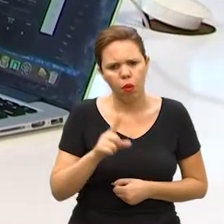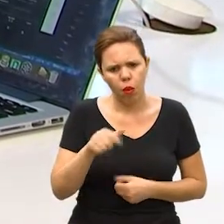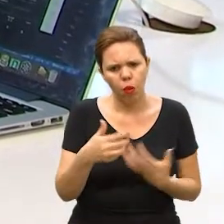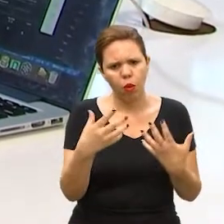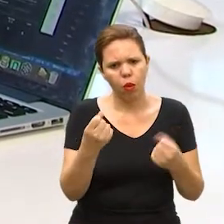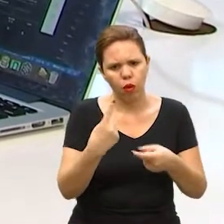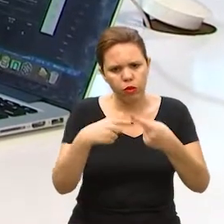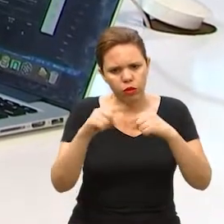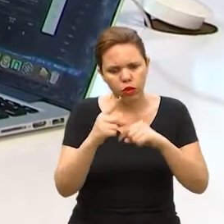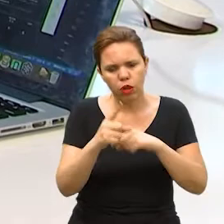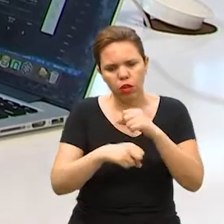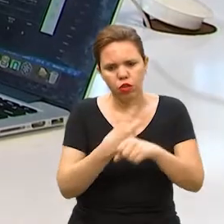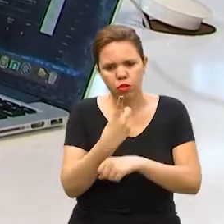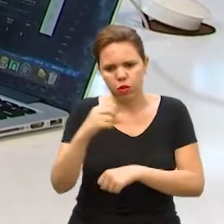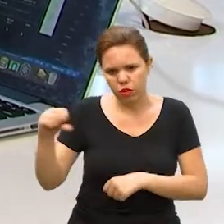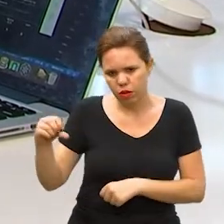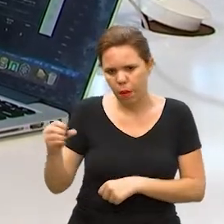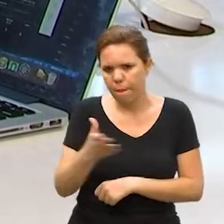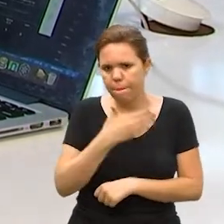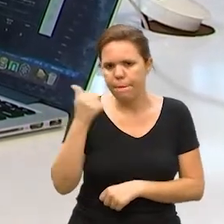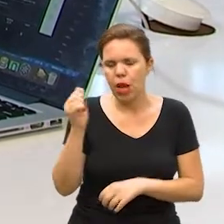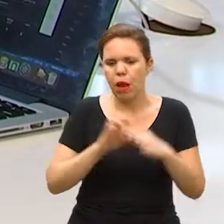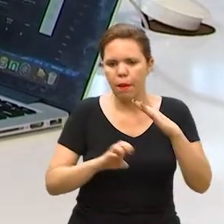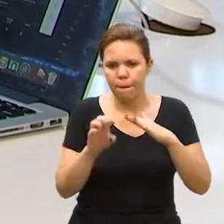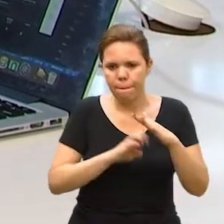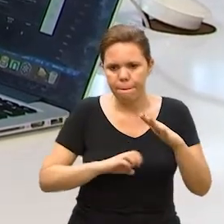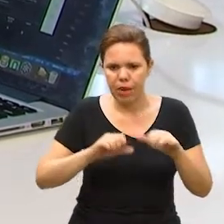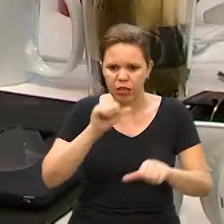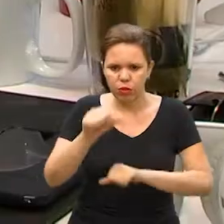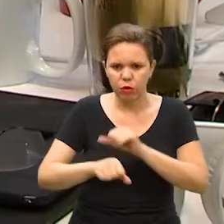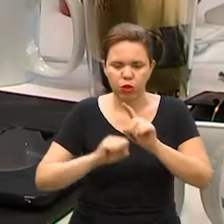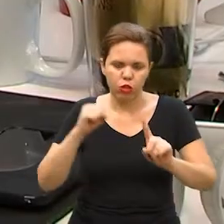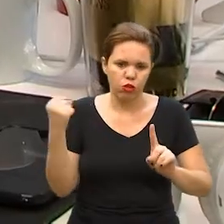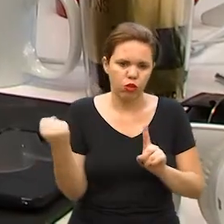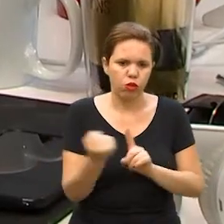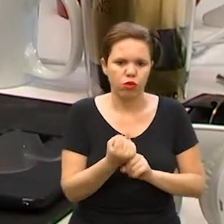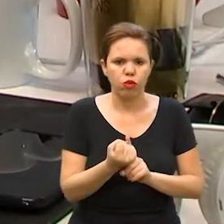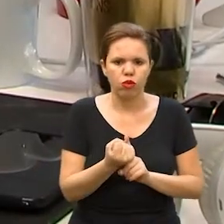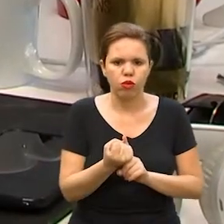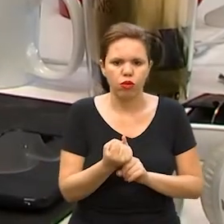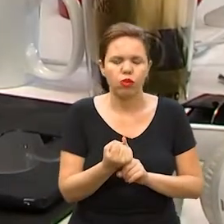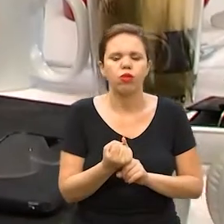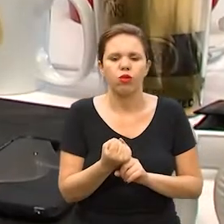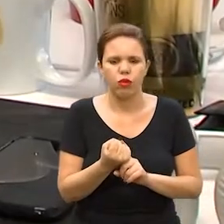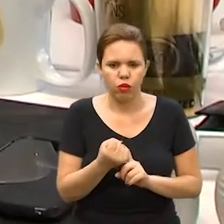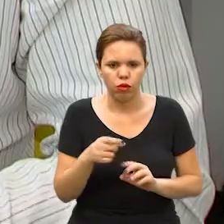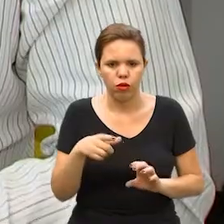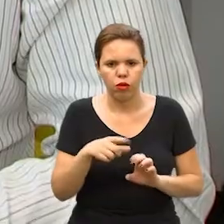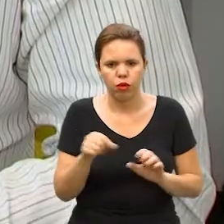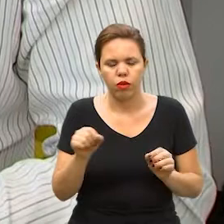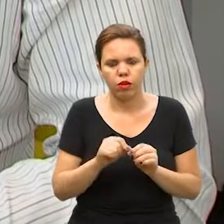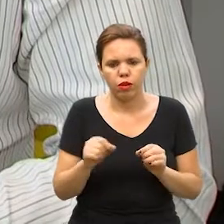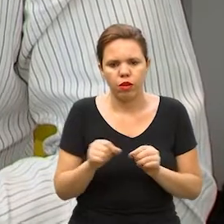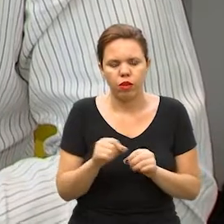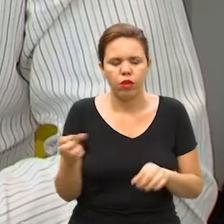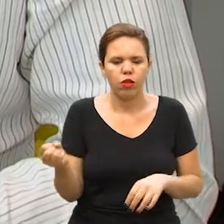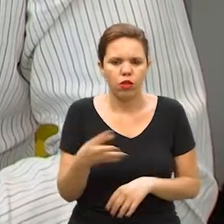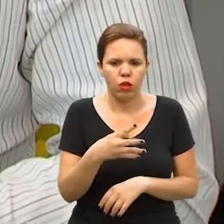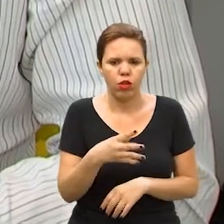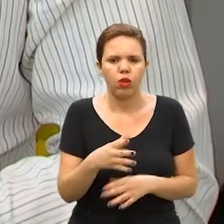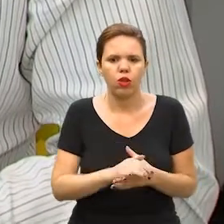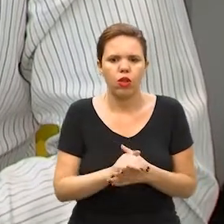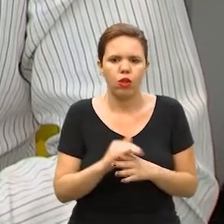em 2019 como melhor empresa de impacto social, a startup ganhou um novo patamar. A Unicamp